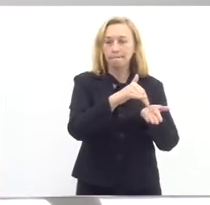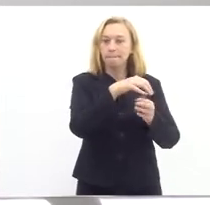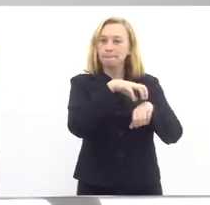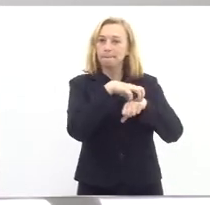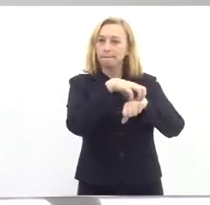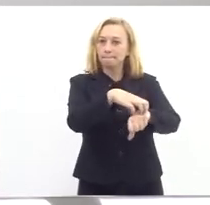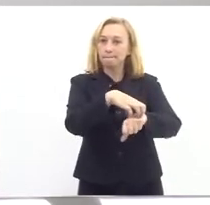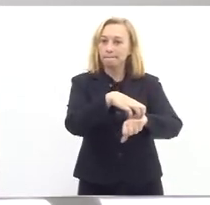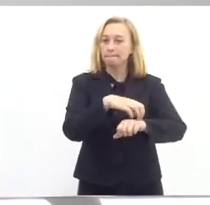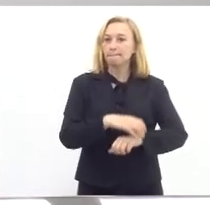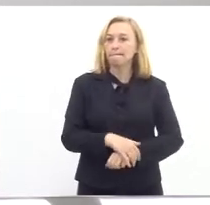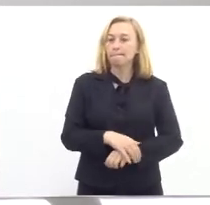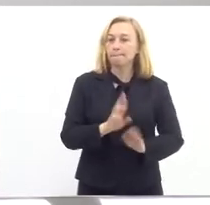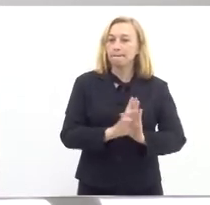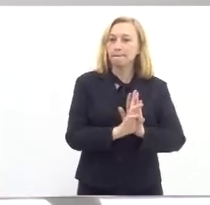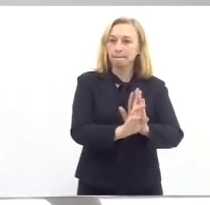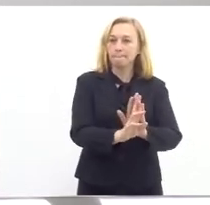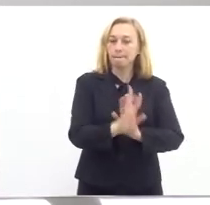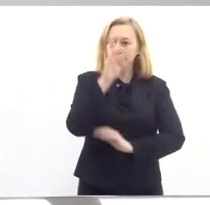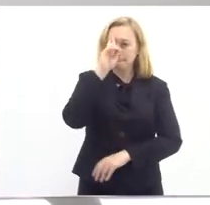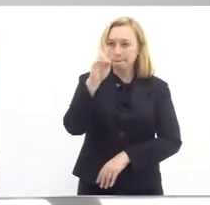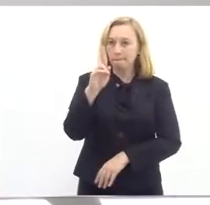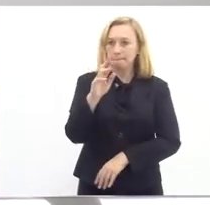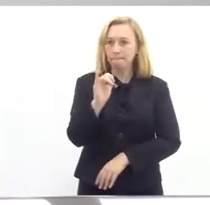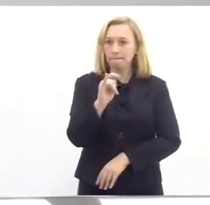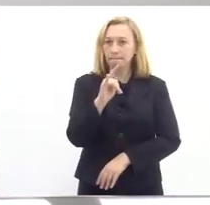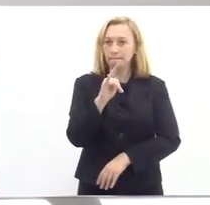senhor Alexandre.